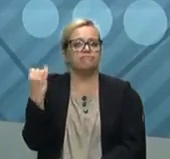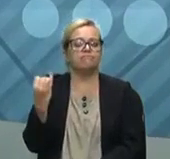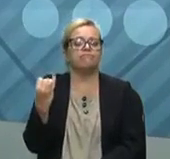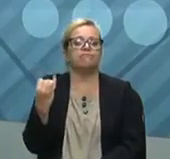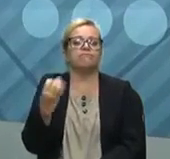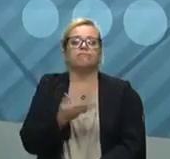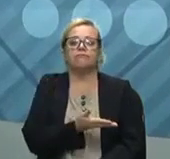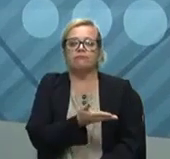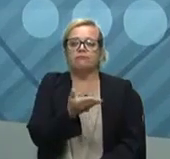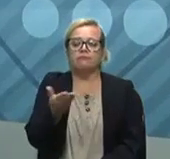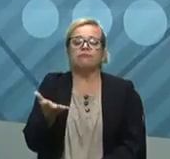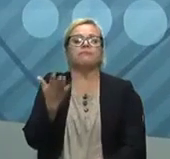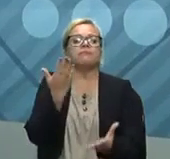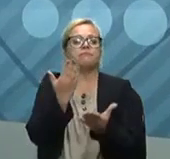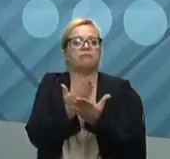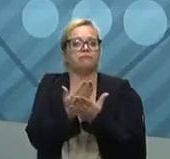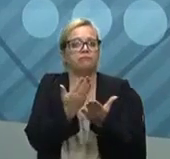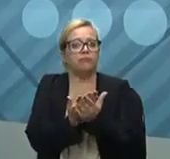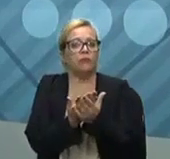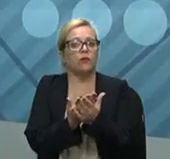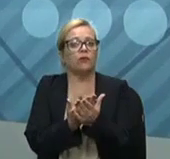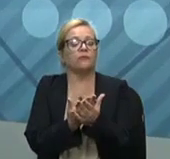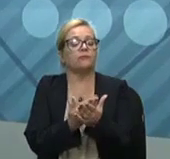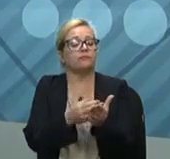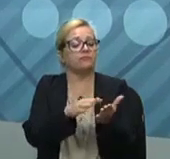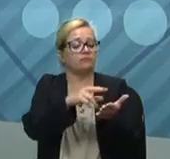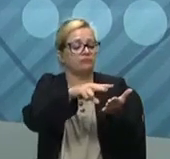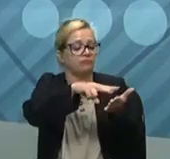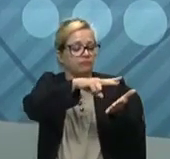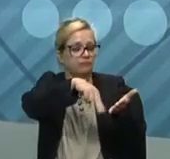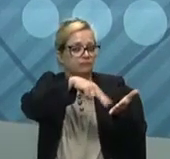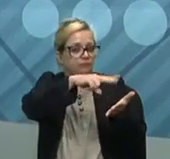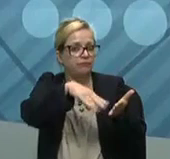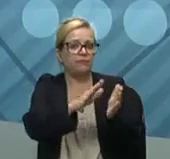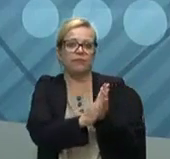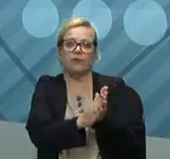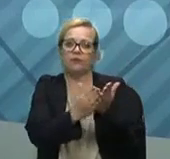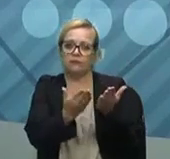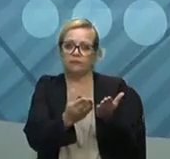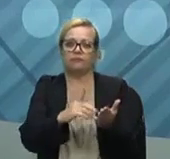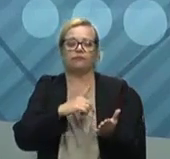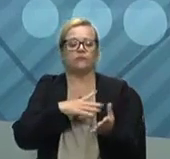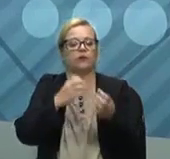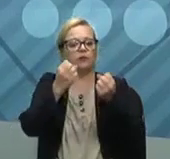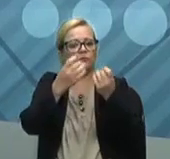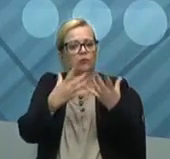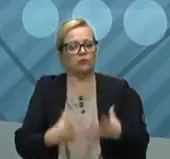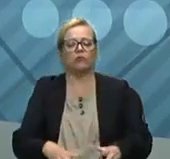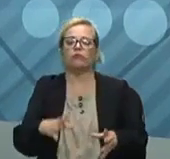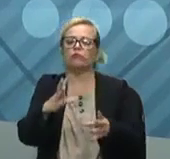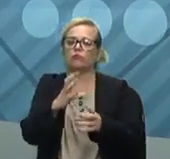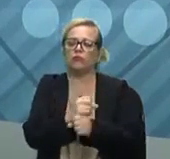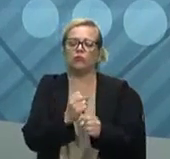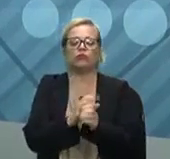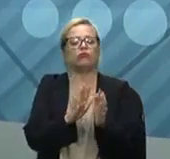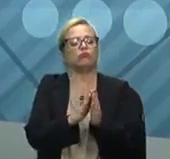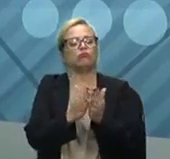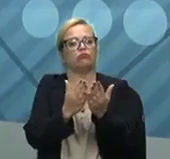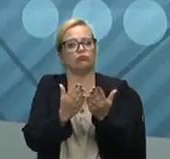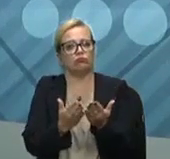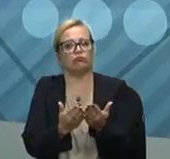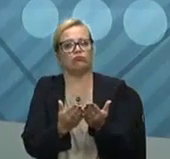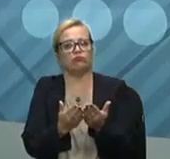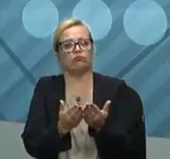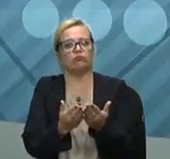que você estude os materiais anteriores. Então, tem a explicação do cálculo do desvio padrão no livro, tem